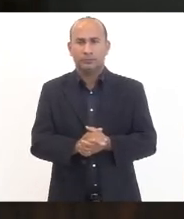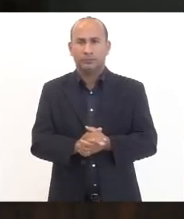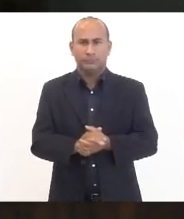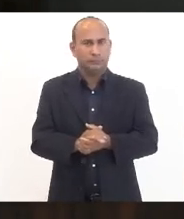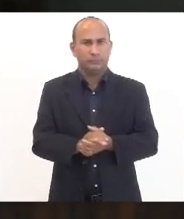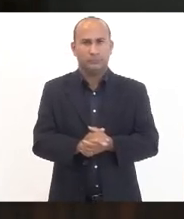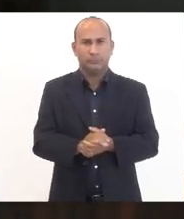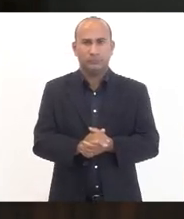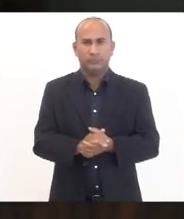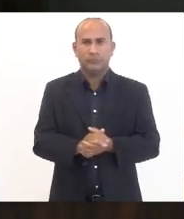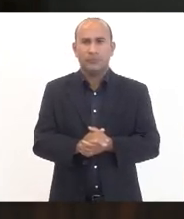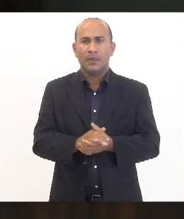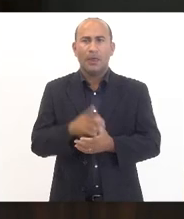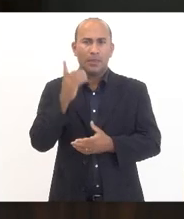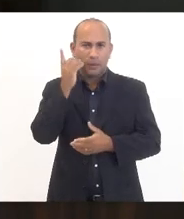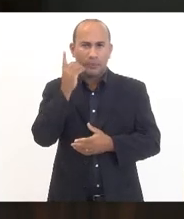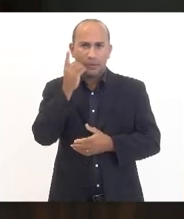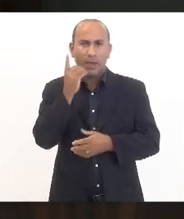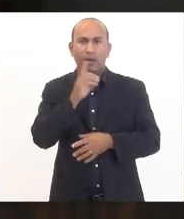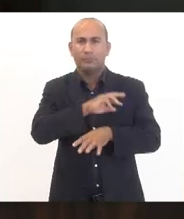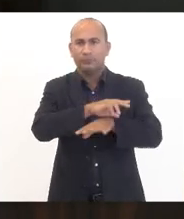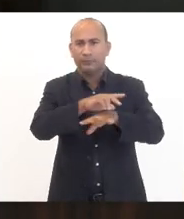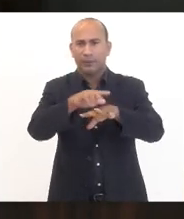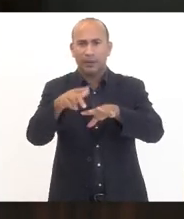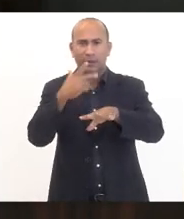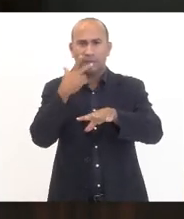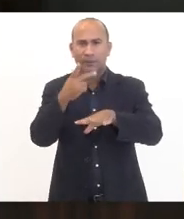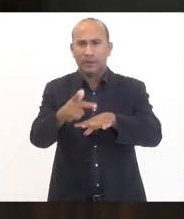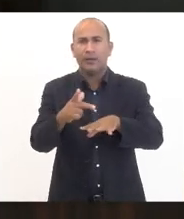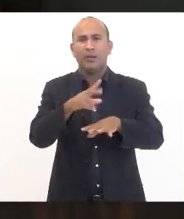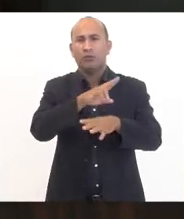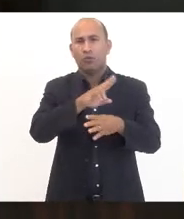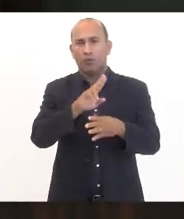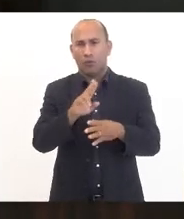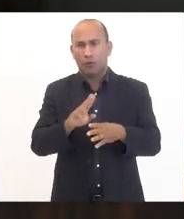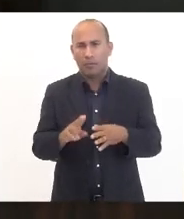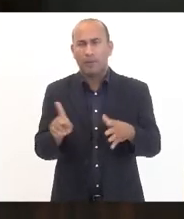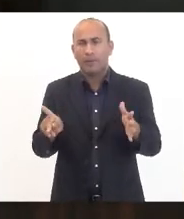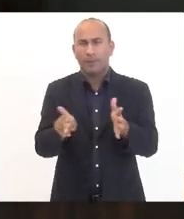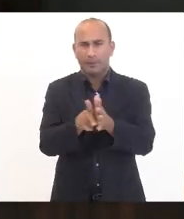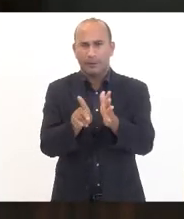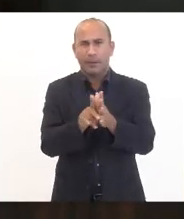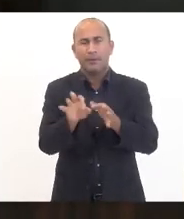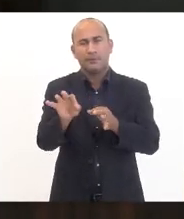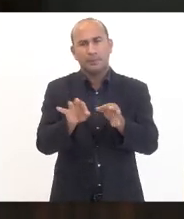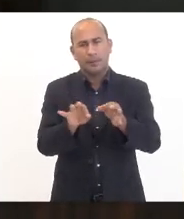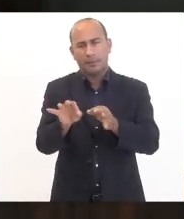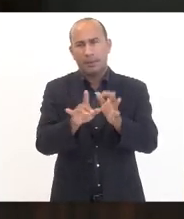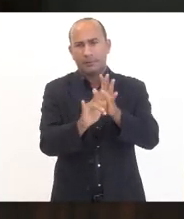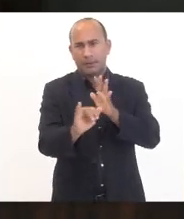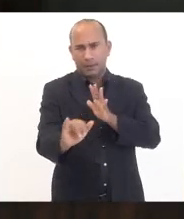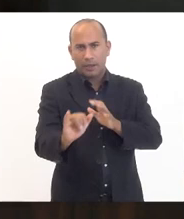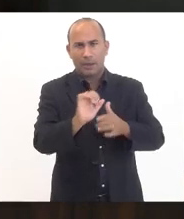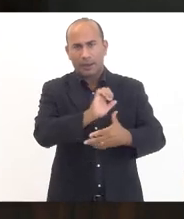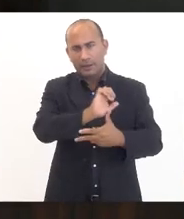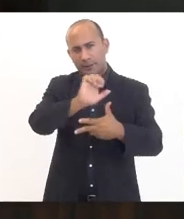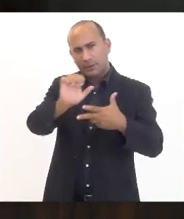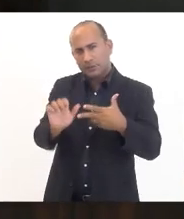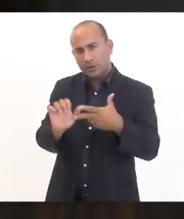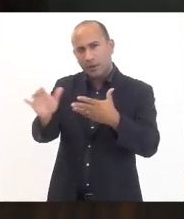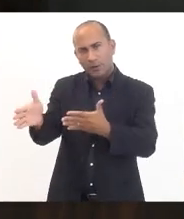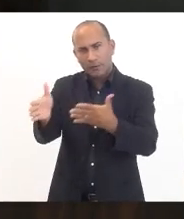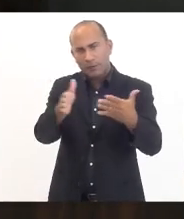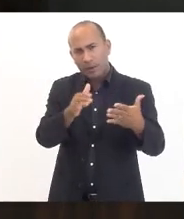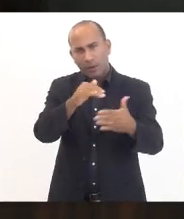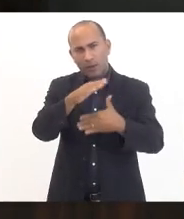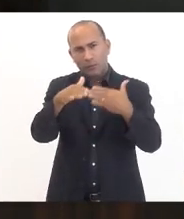Rodrigo Bacelar, Jalmi Júnior, Léo Vieira, Rubens Montempo, Max Lemos e Ronaldo Anquieta, que autoriza o Poder Executivo a convocar todos